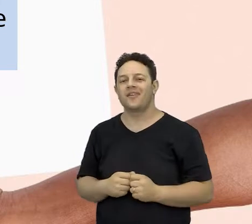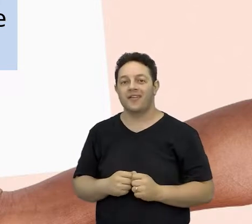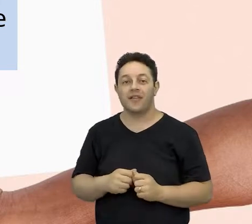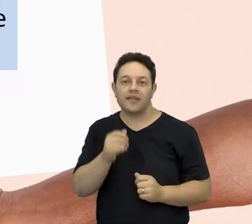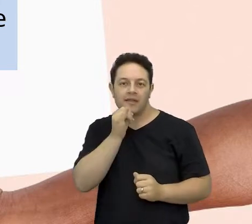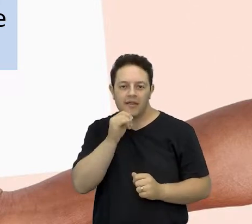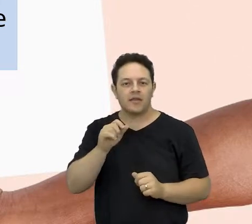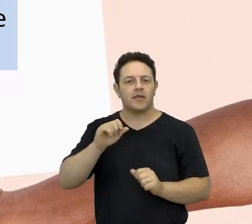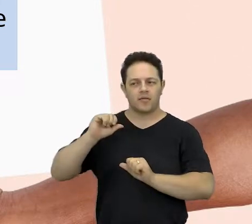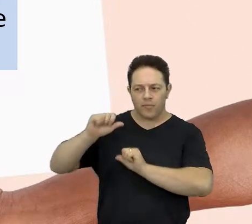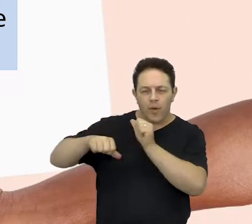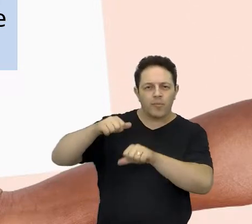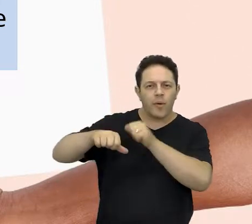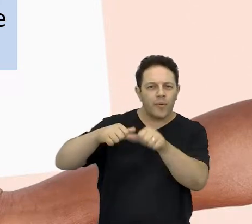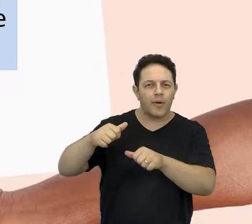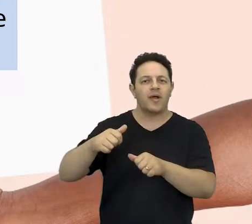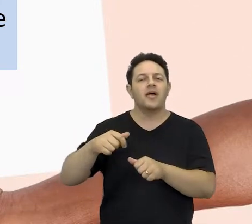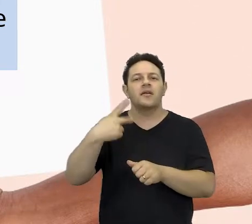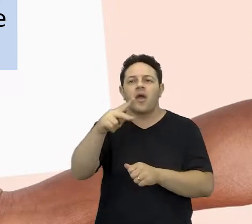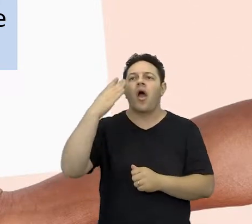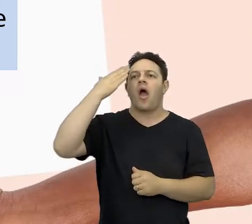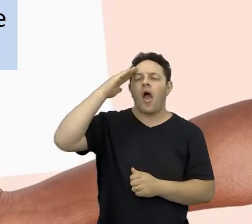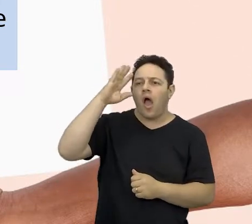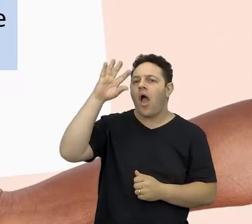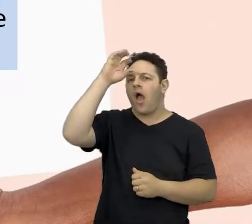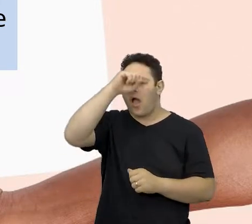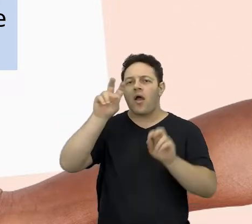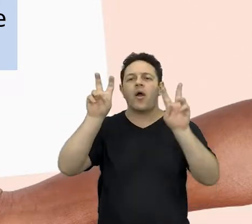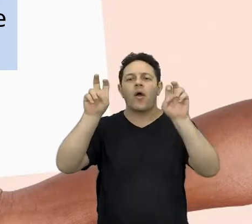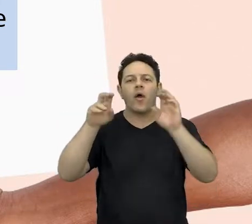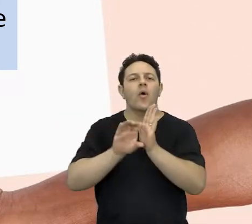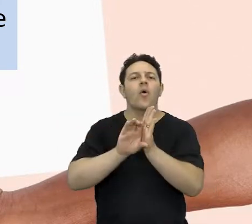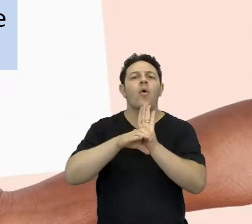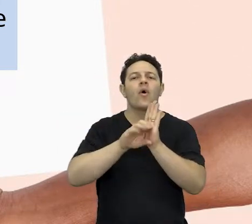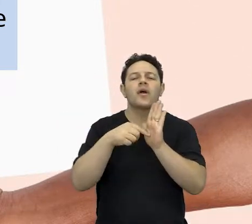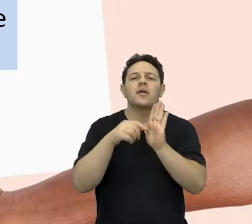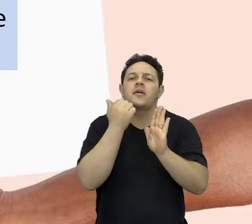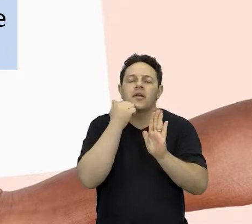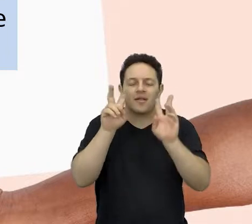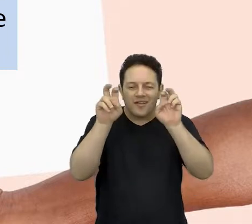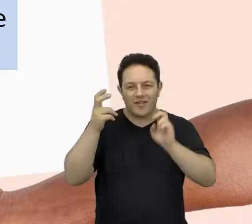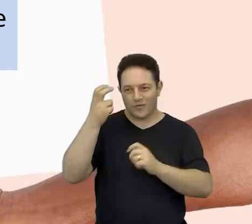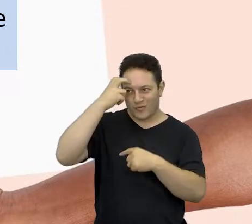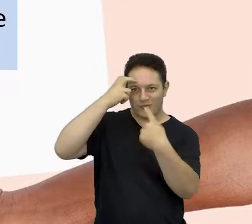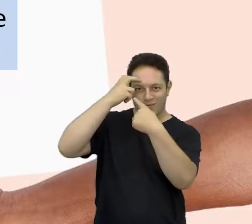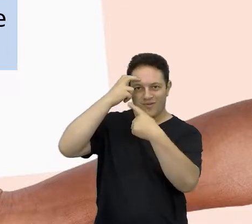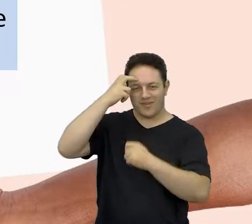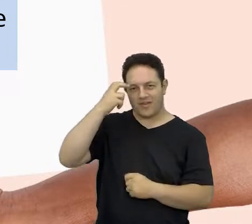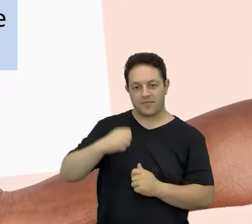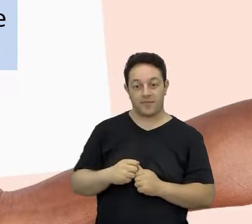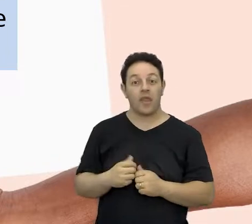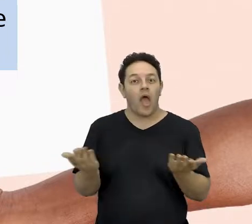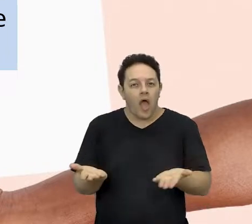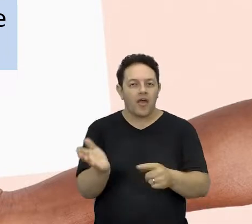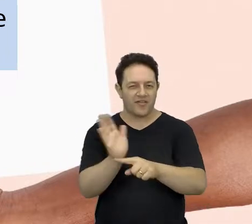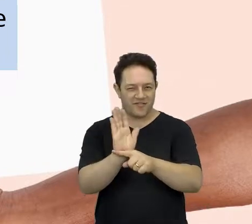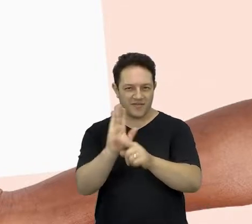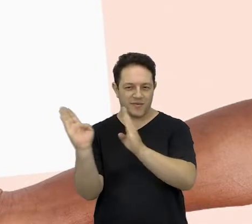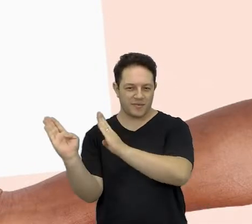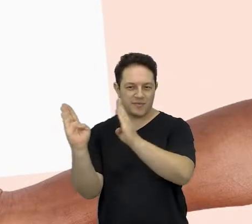principais alterações na sua compreensão sobre o conceito científico de cultura? E agora a gente vai passar um